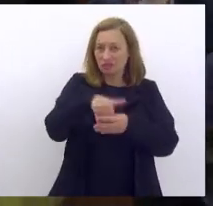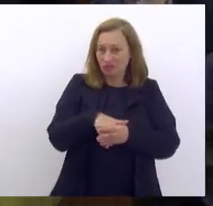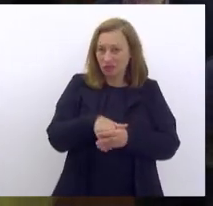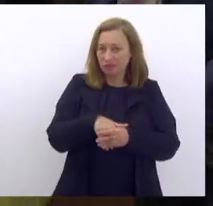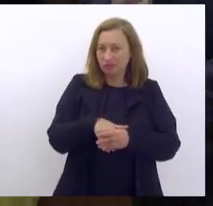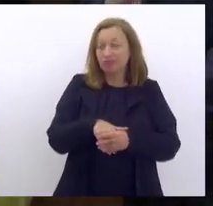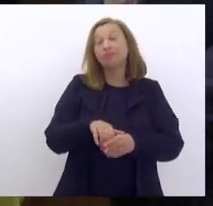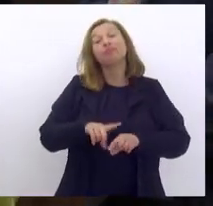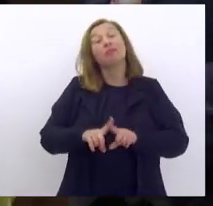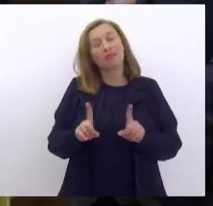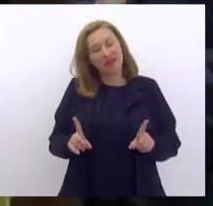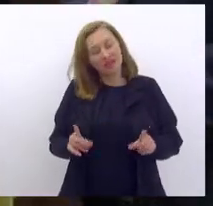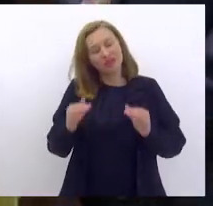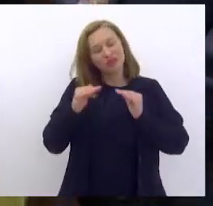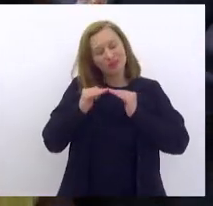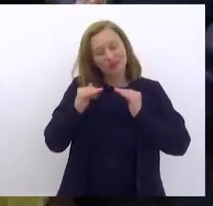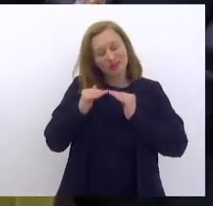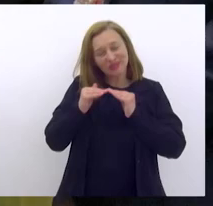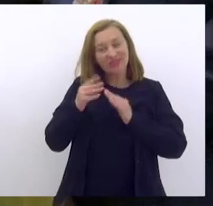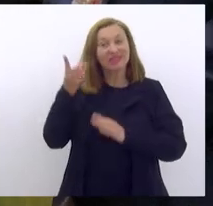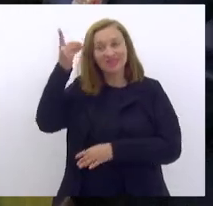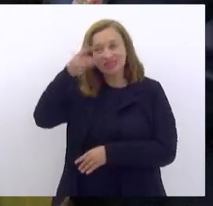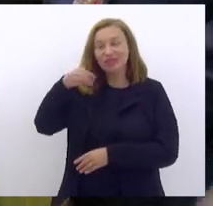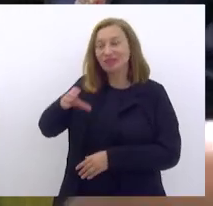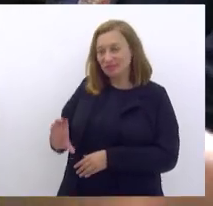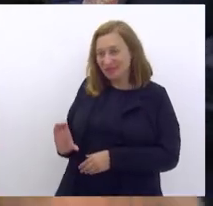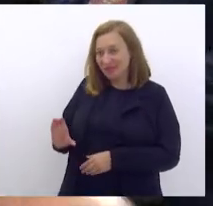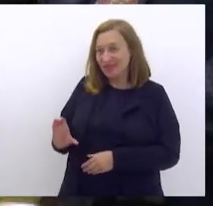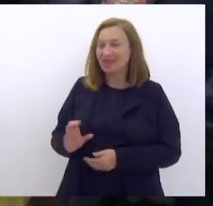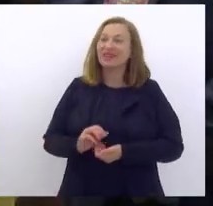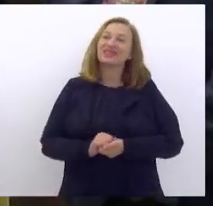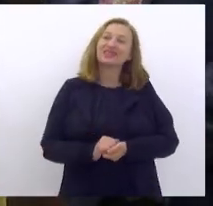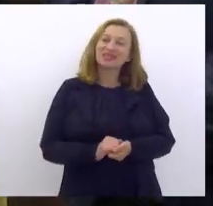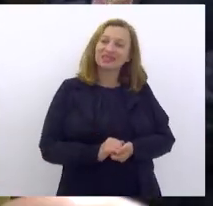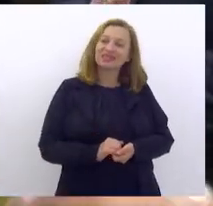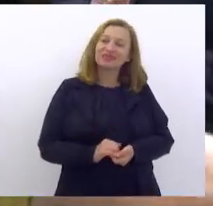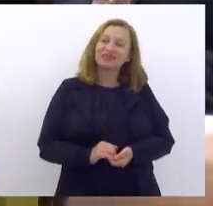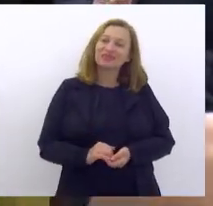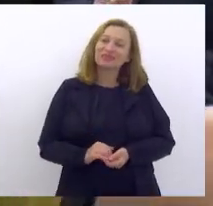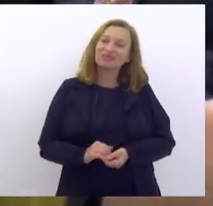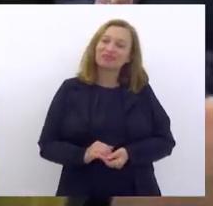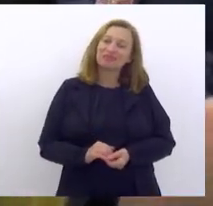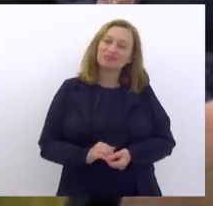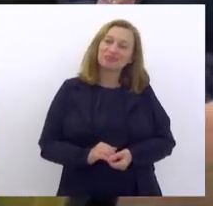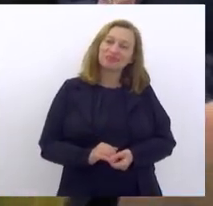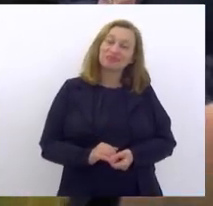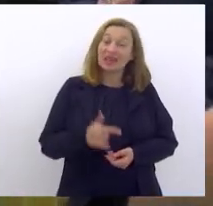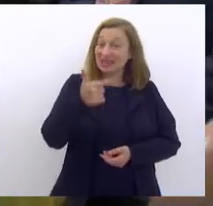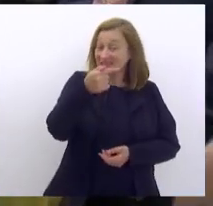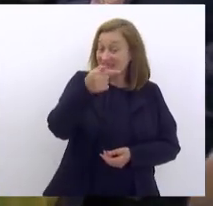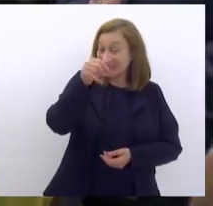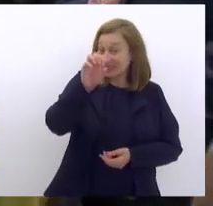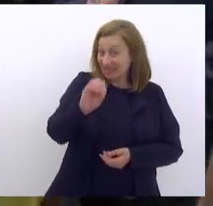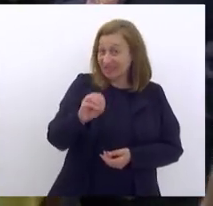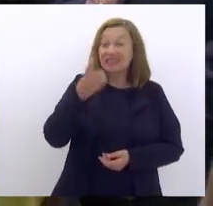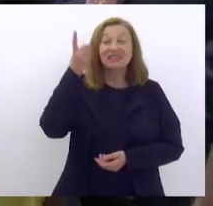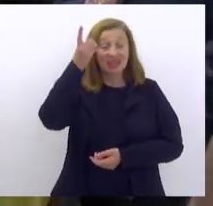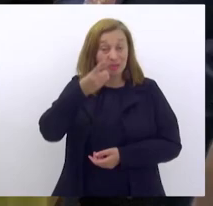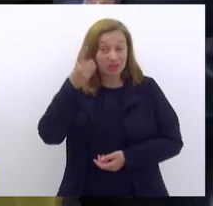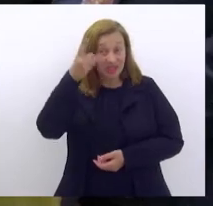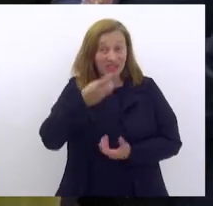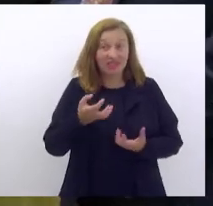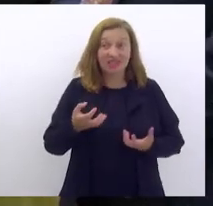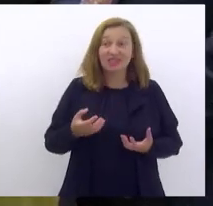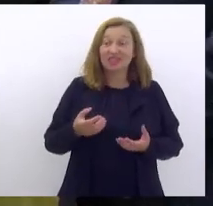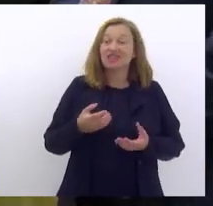voto, né, mas concordando com o deputado Carlos Mink, que se os 70 parlamentares quiserem